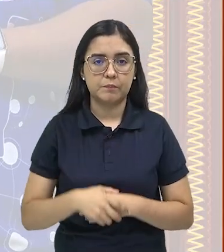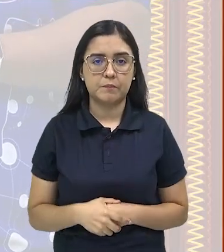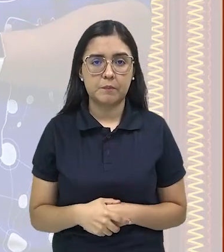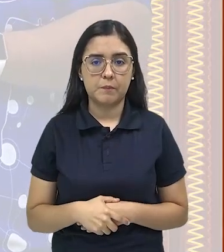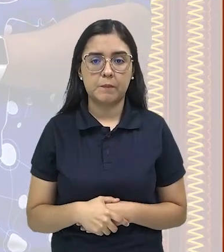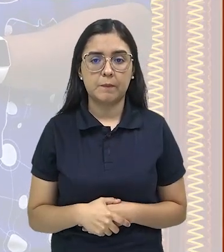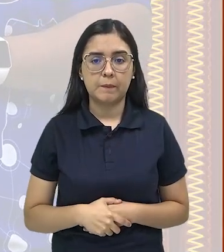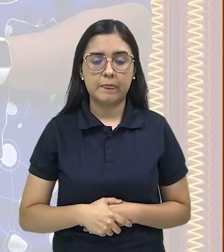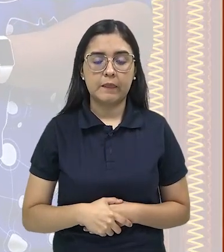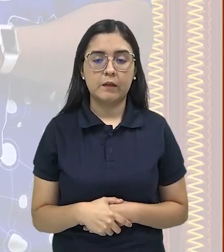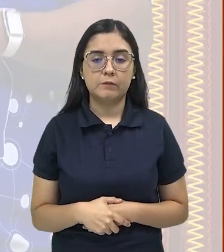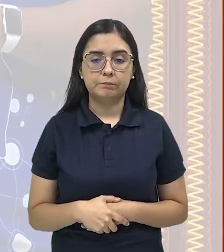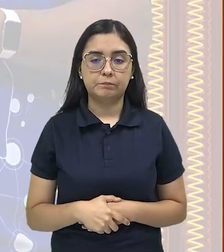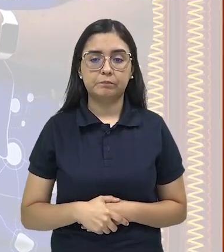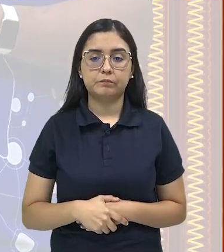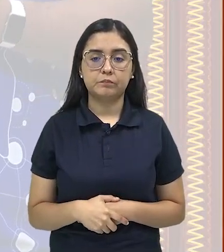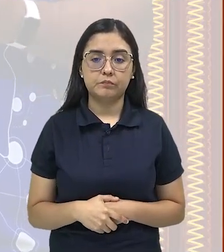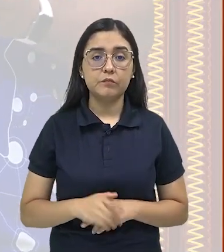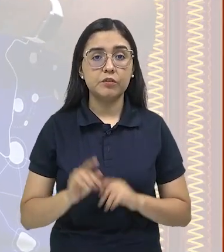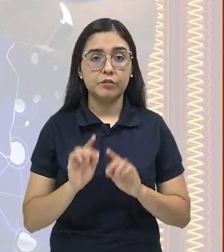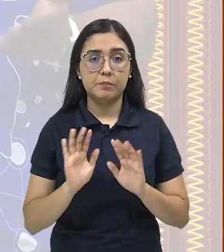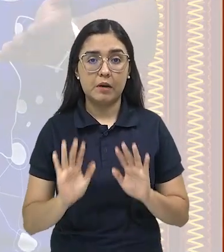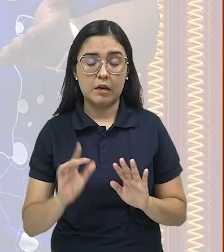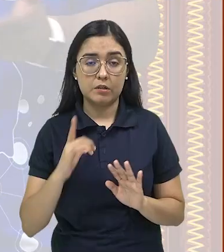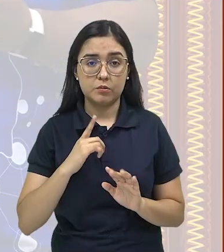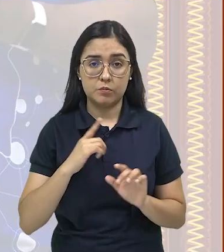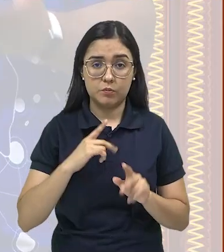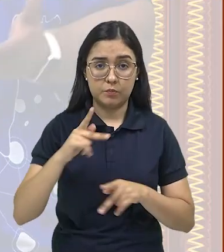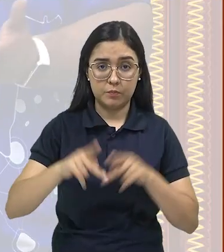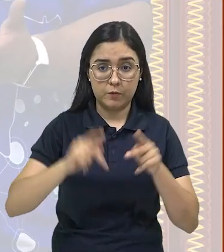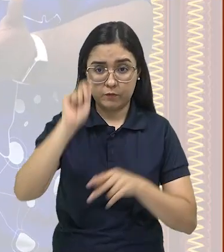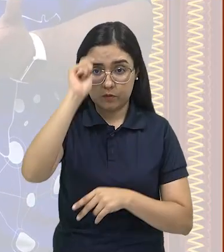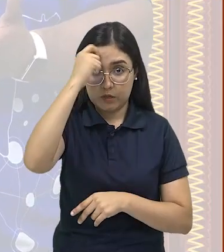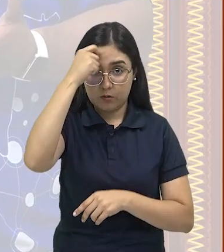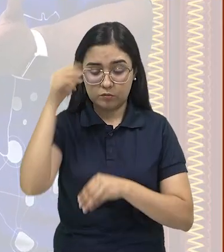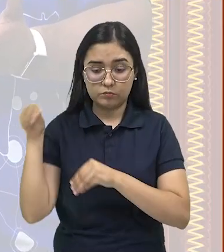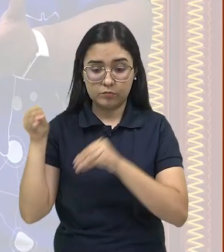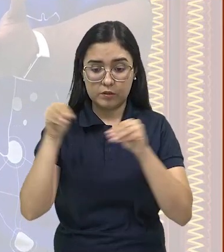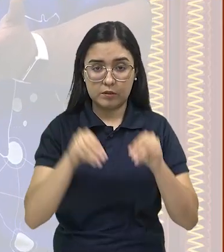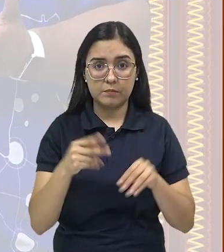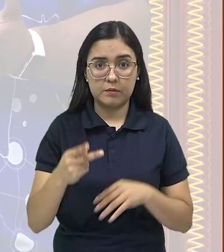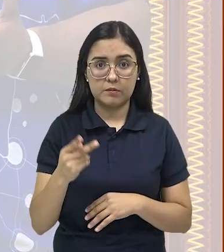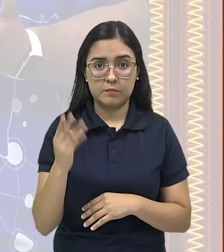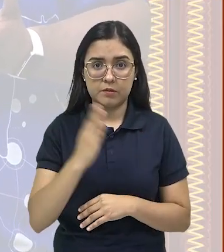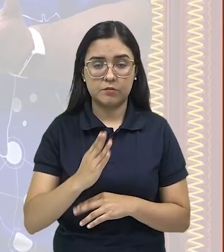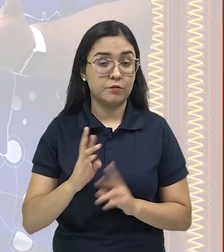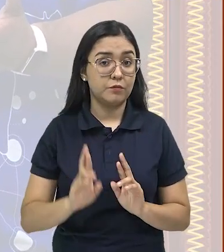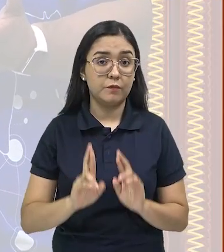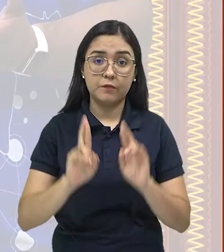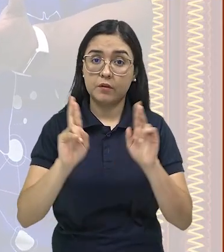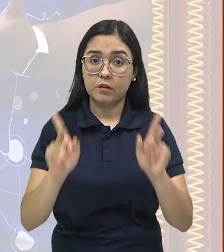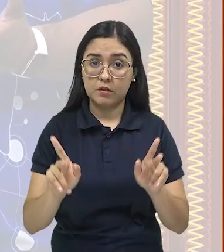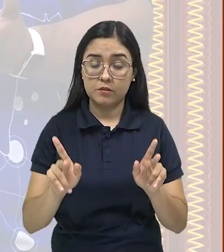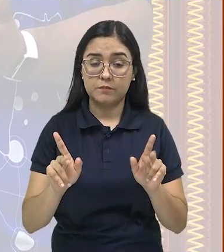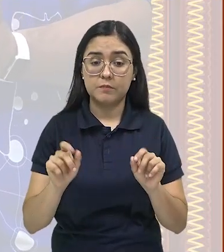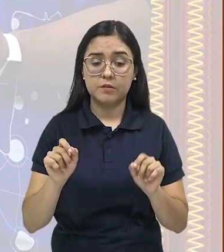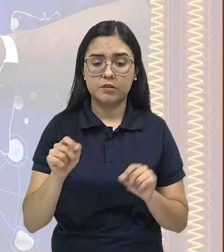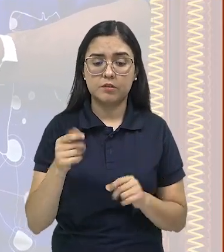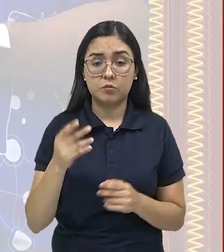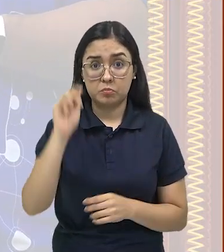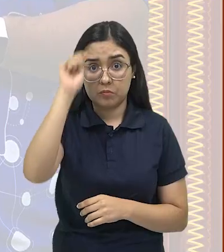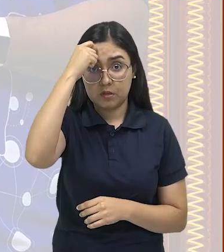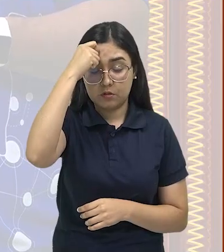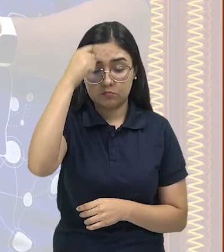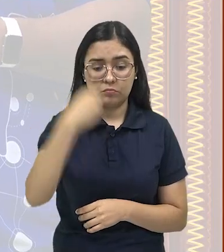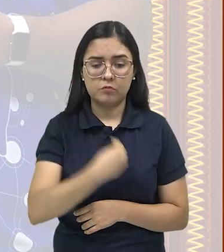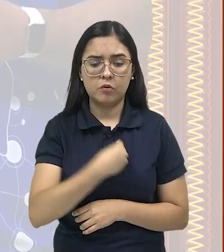do domínio português. Já com o negro, quando ele foi trazido da África para cá, era diferente. Ele estava numa região